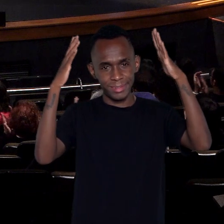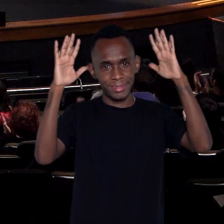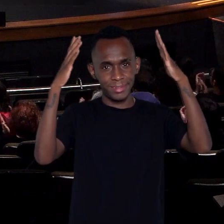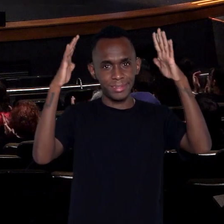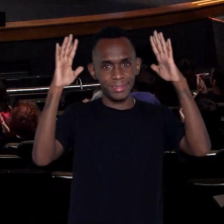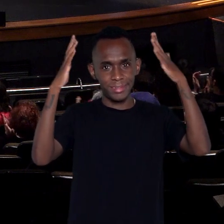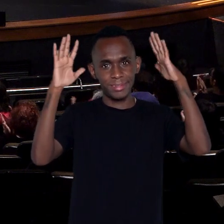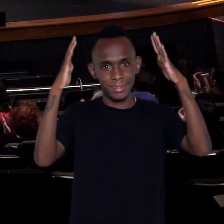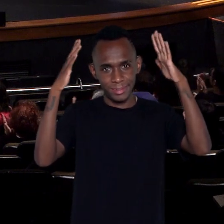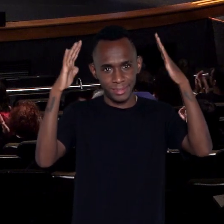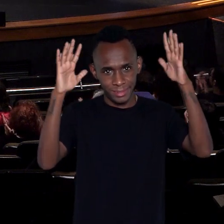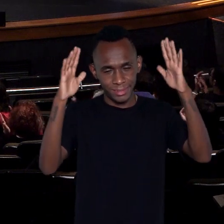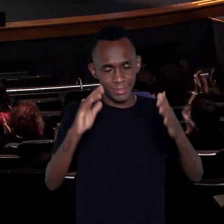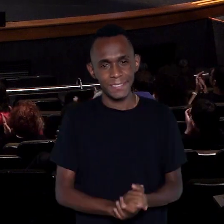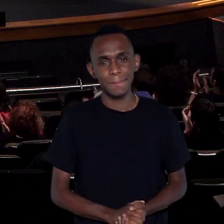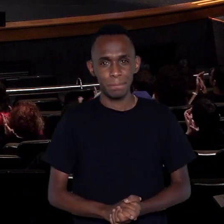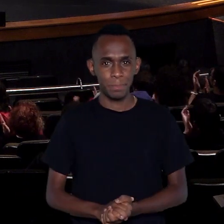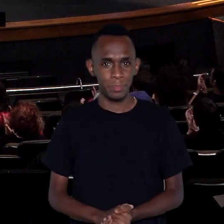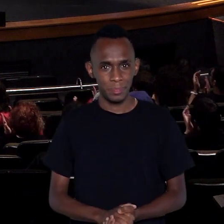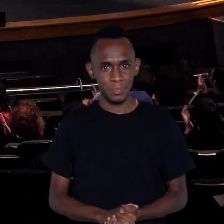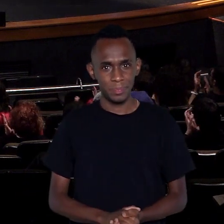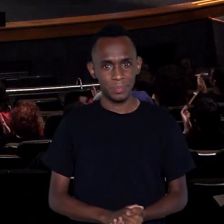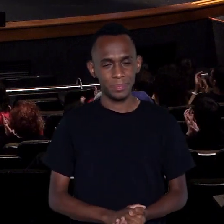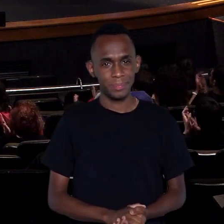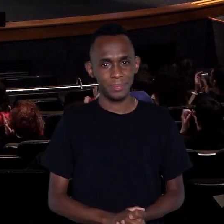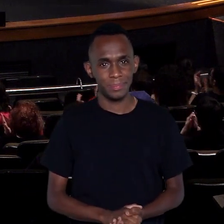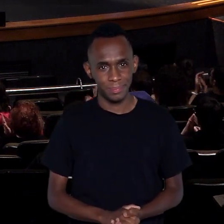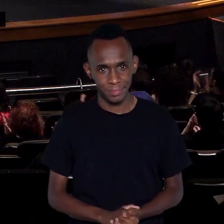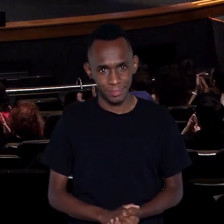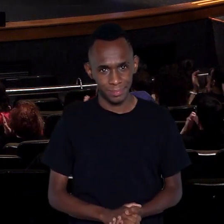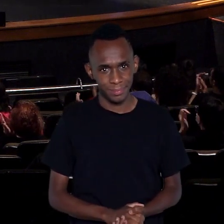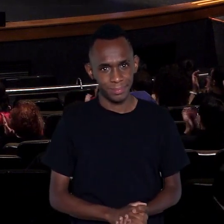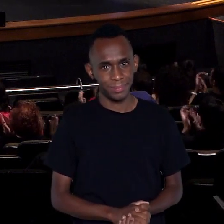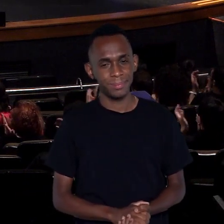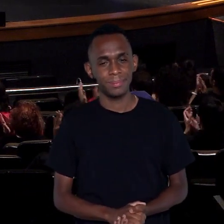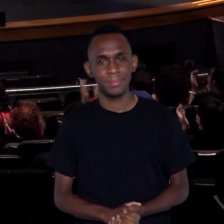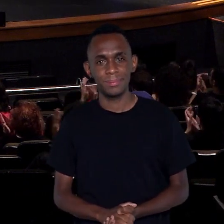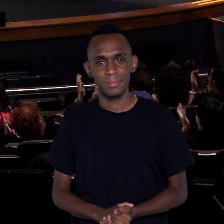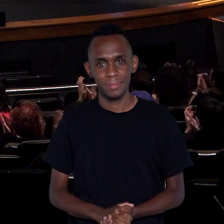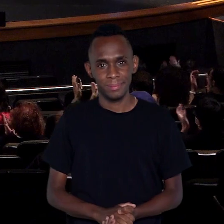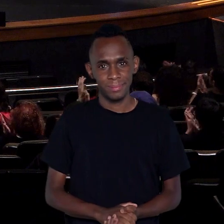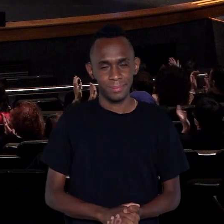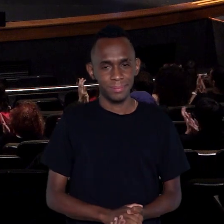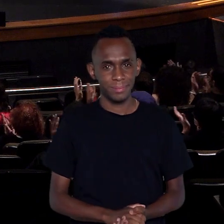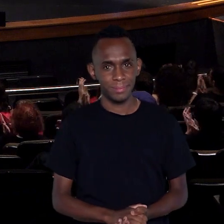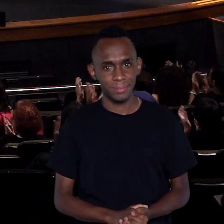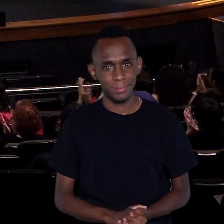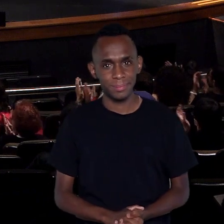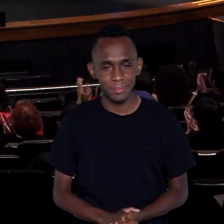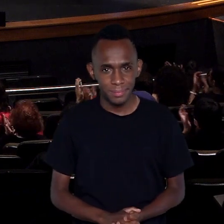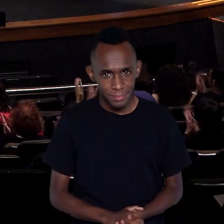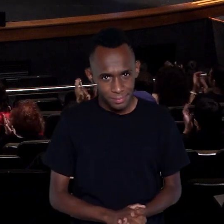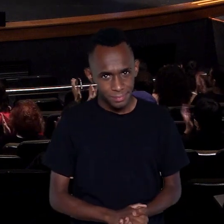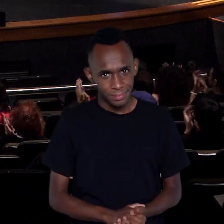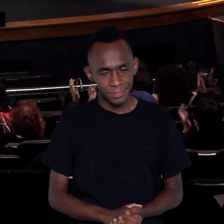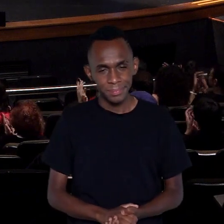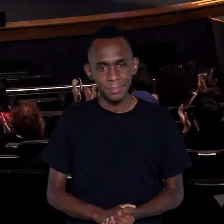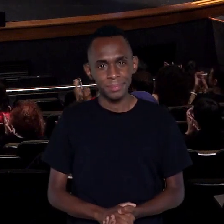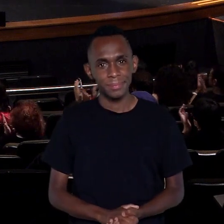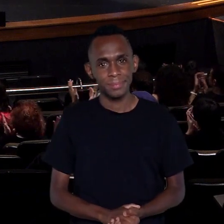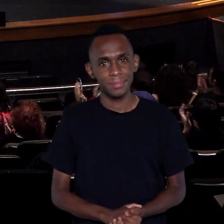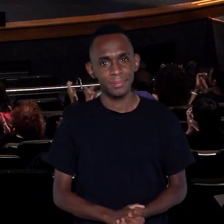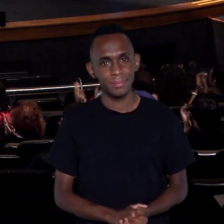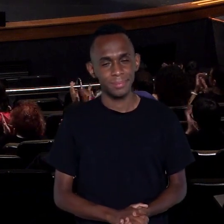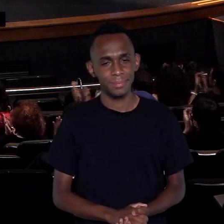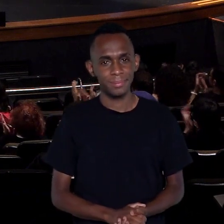da conversa. A origem do racismo, inspirado no livro A Origem dos Outros, de Toni Morrison. À direita, sentada em uma cadeira,